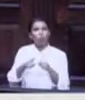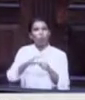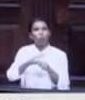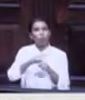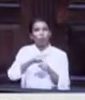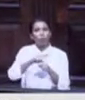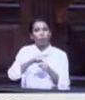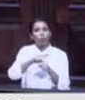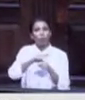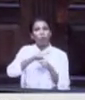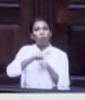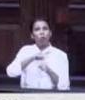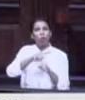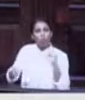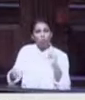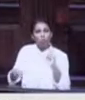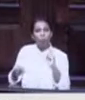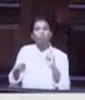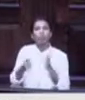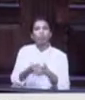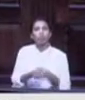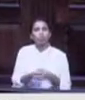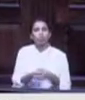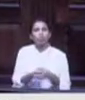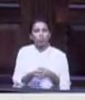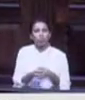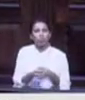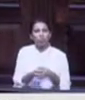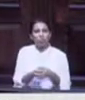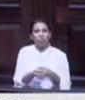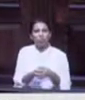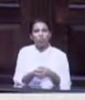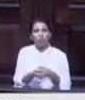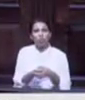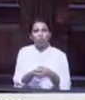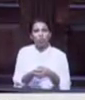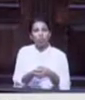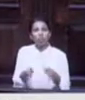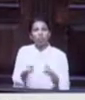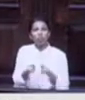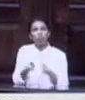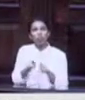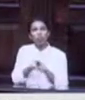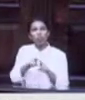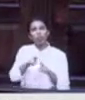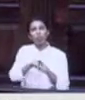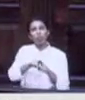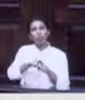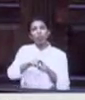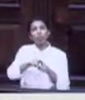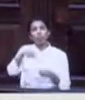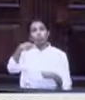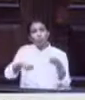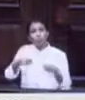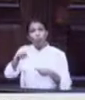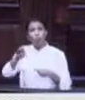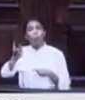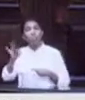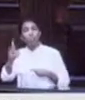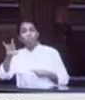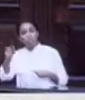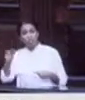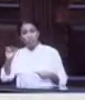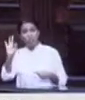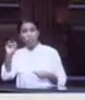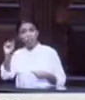órgãos e autarquias enquanto perdurar a crise e também a discussão com o Ministério da Fazenda numa via de mão dupla.